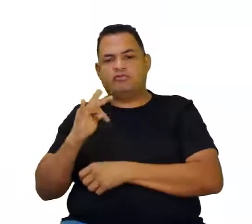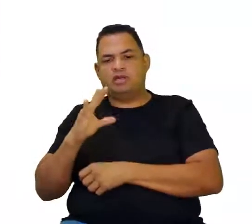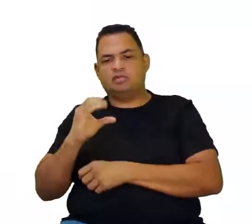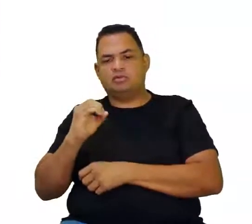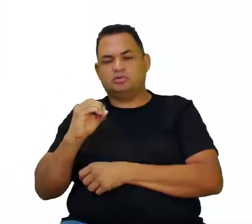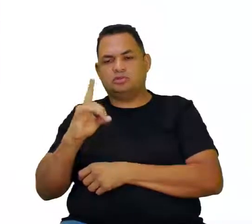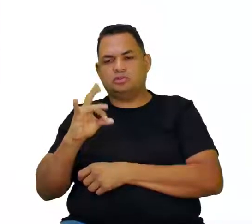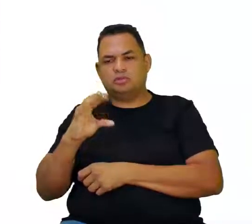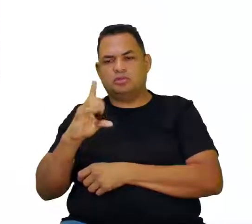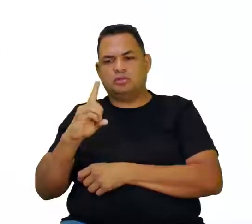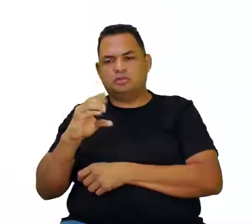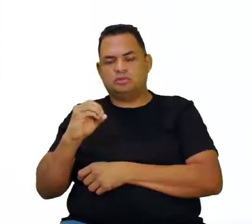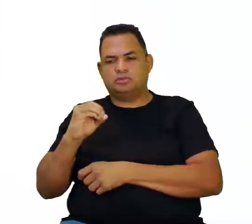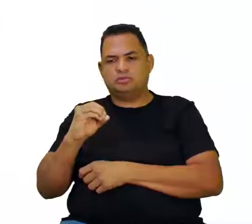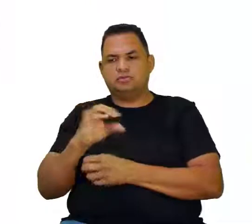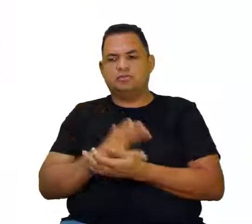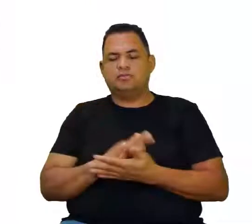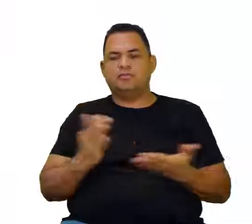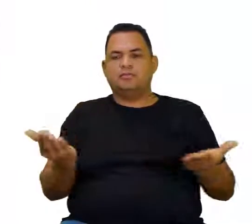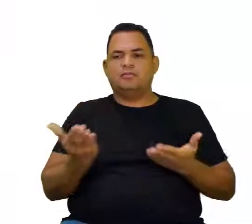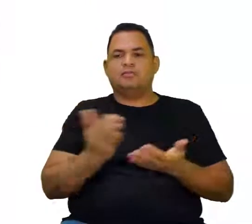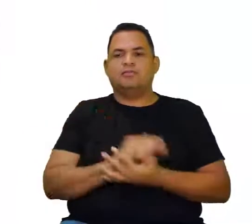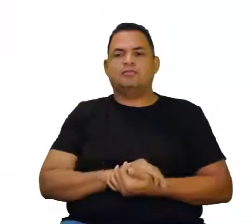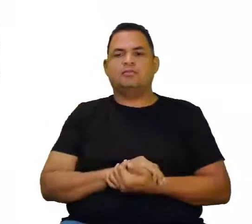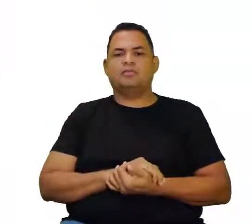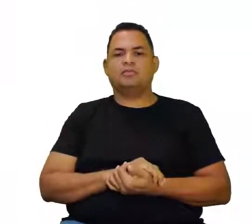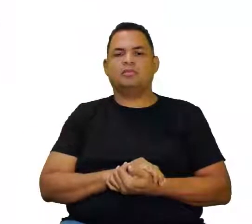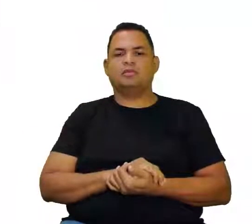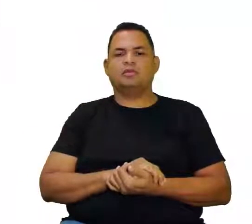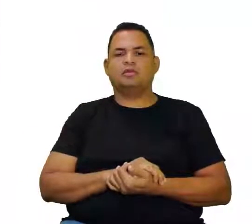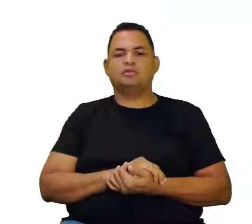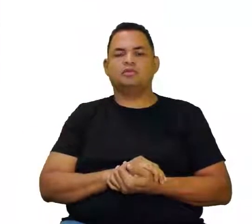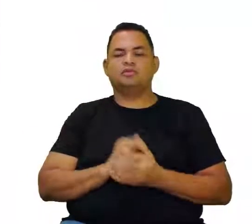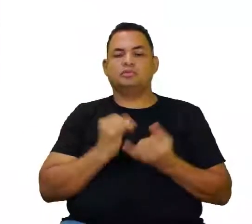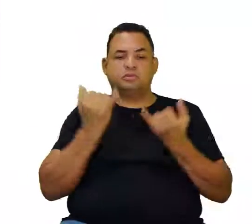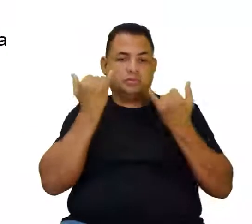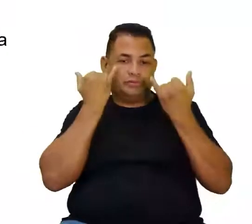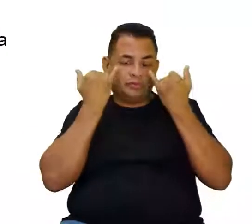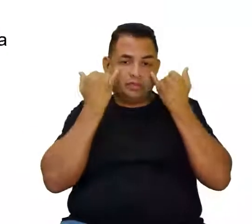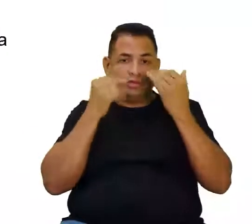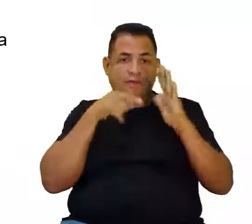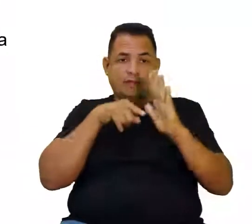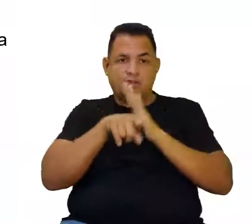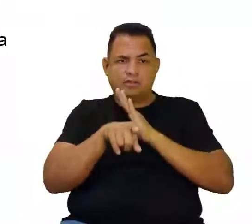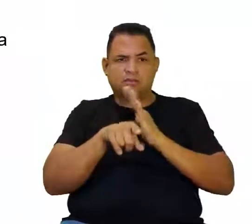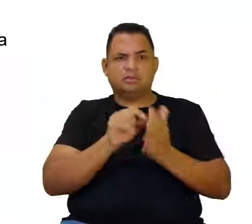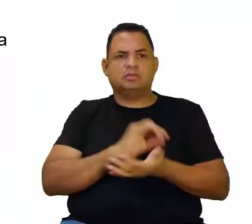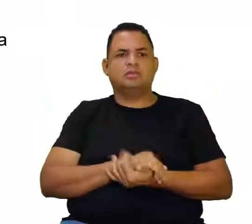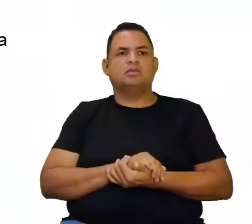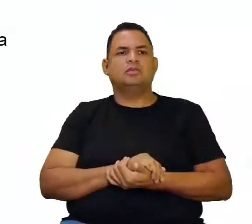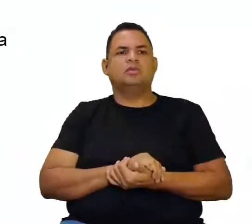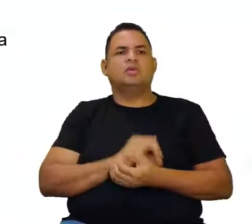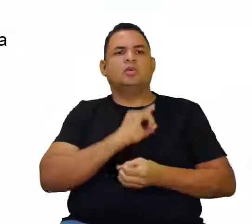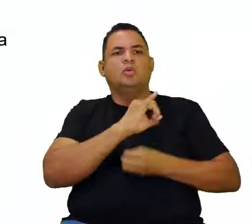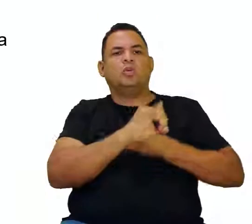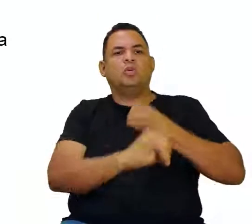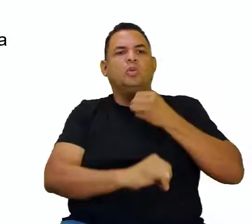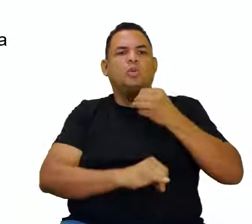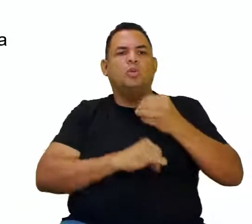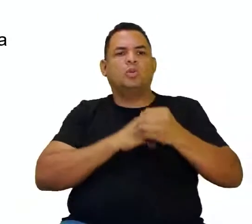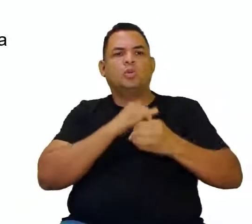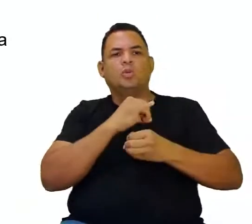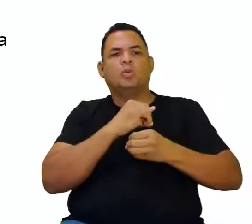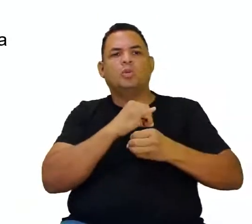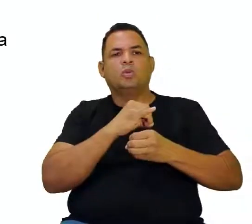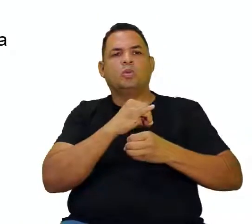tudo informação pra gente, tá? Informação. Agora vem a pergunta. O íon